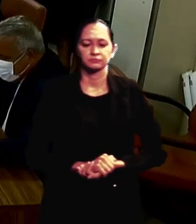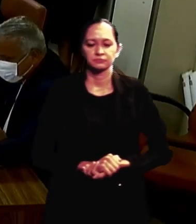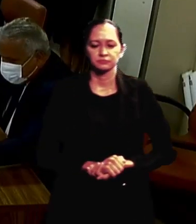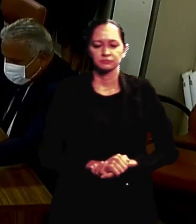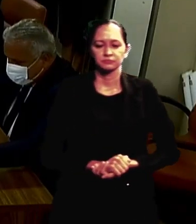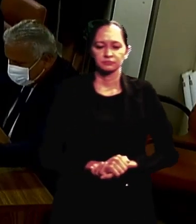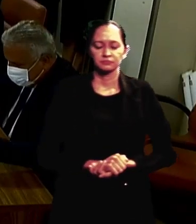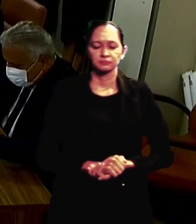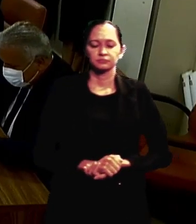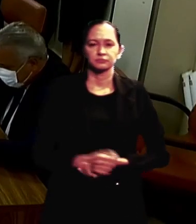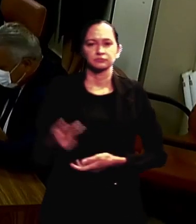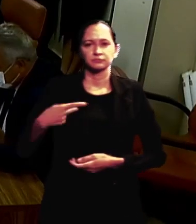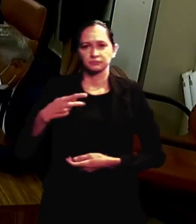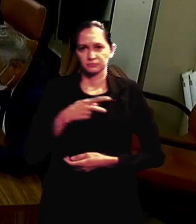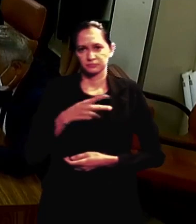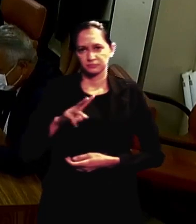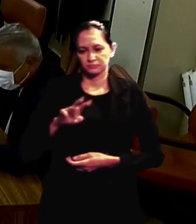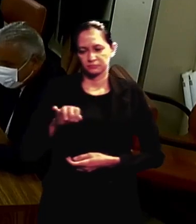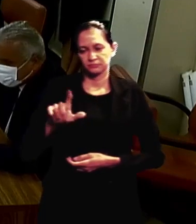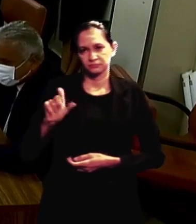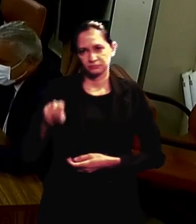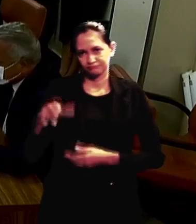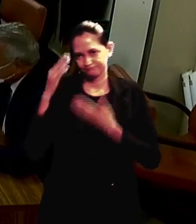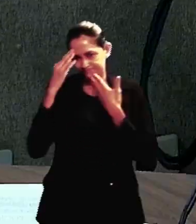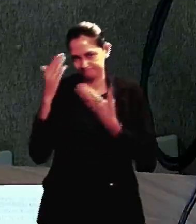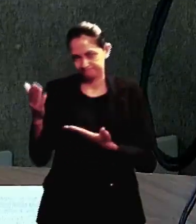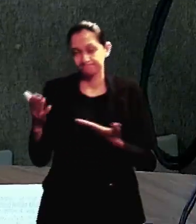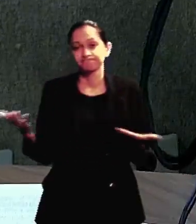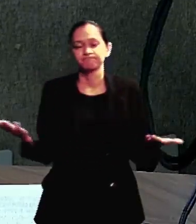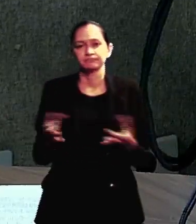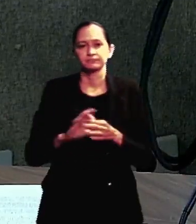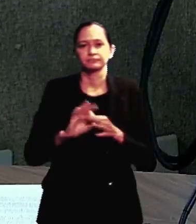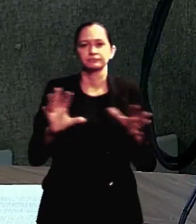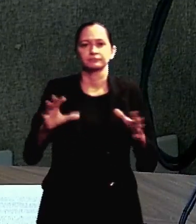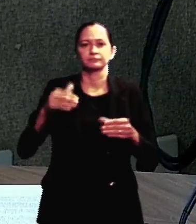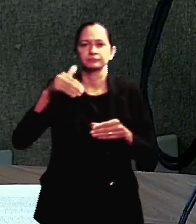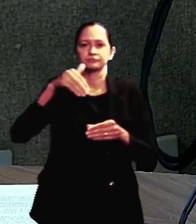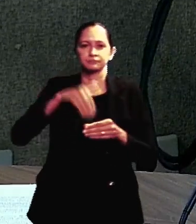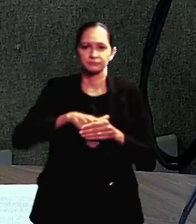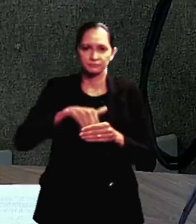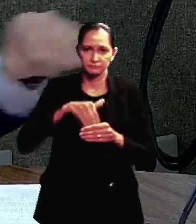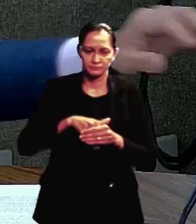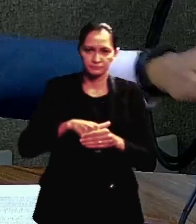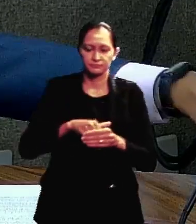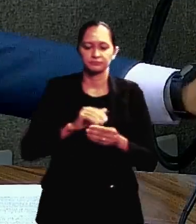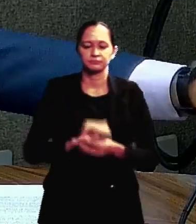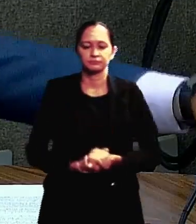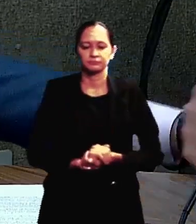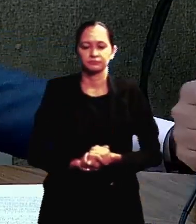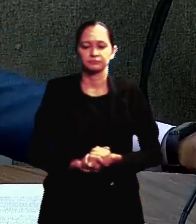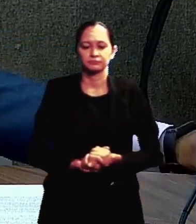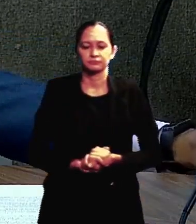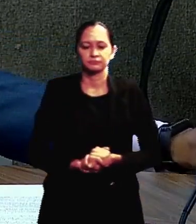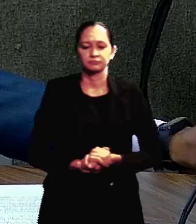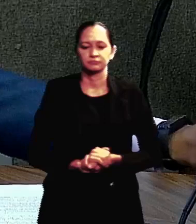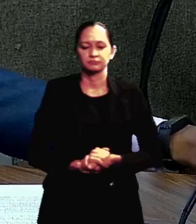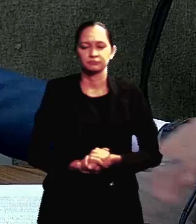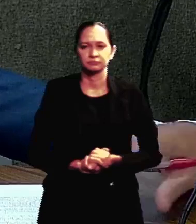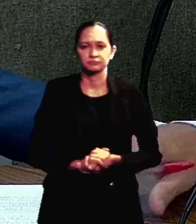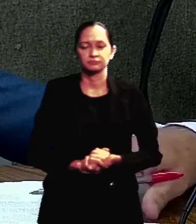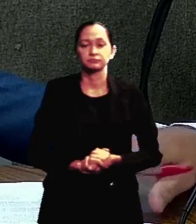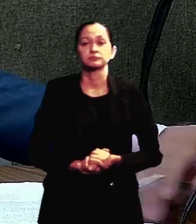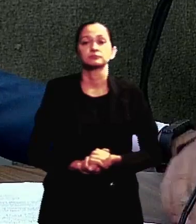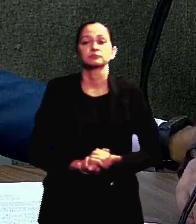Obrigado, vereador Pastor Wilson. O projeto está em votação. Vou colocar em votação,